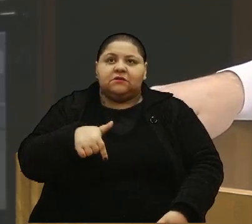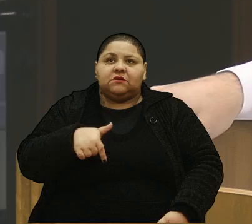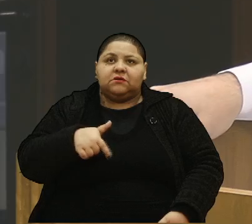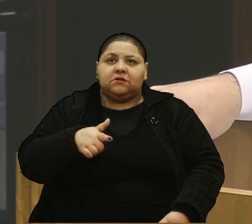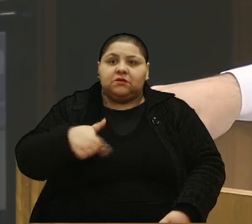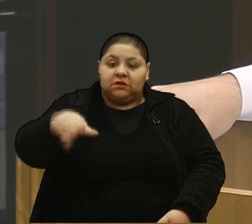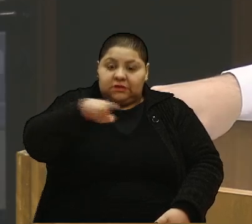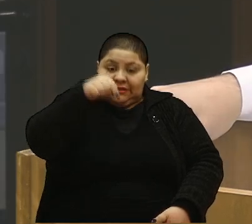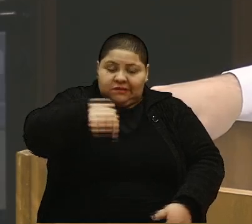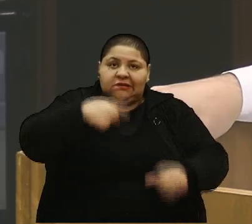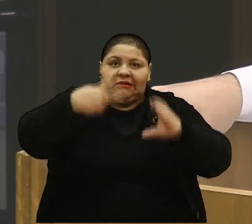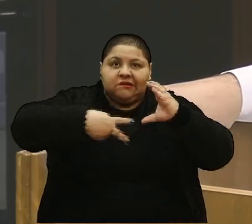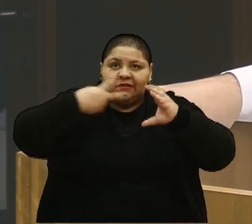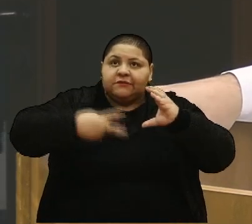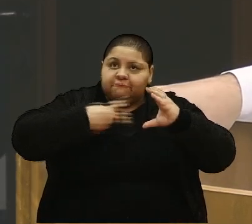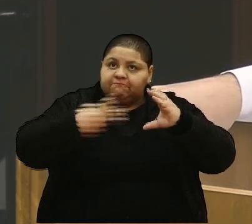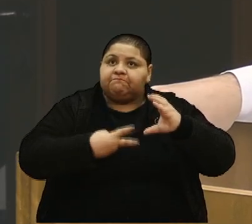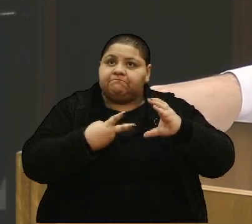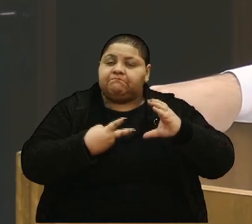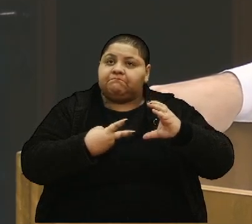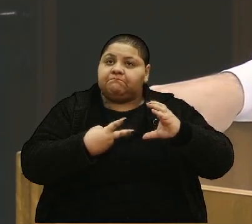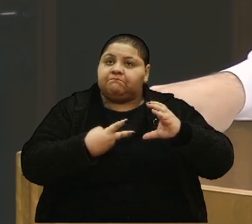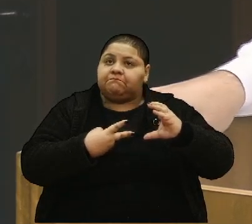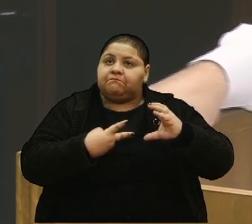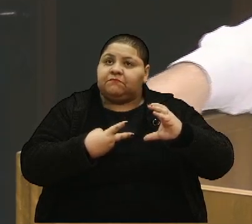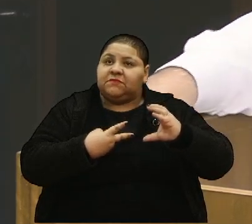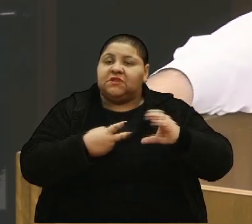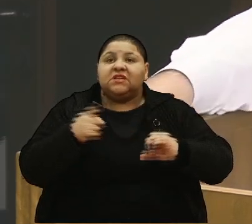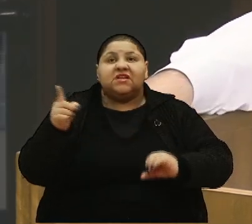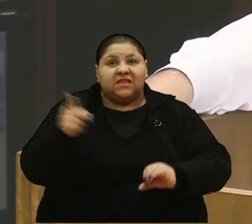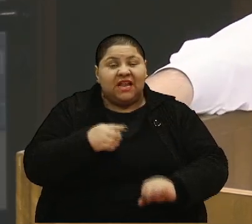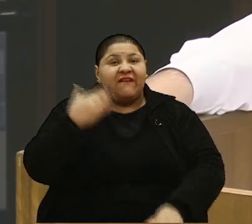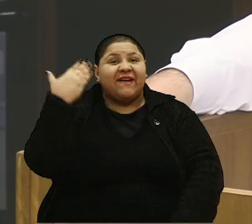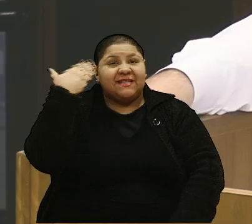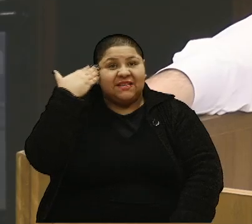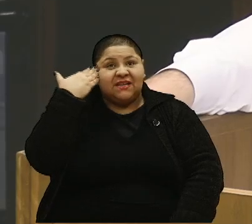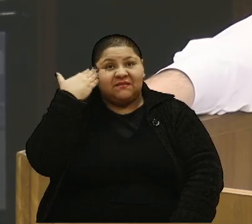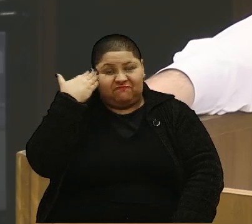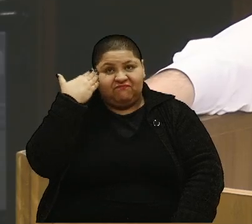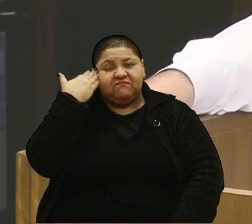nessa Câmara de Vereadores, inclusive, ela vai saber